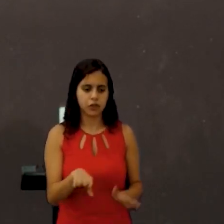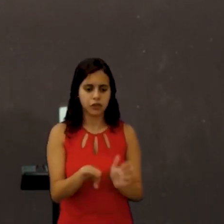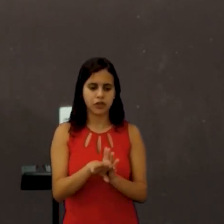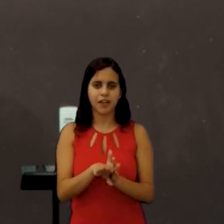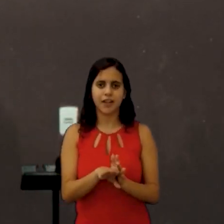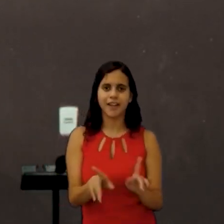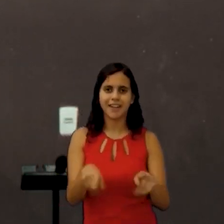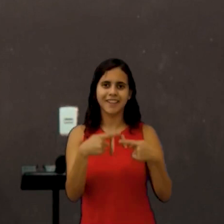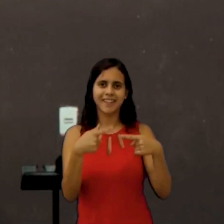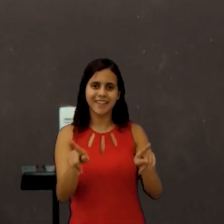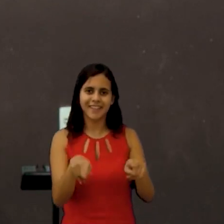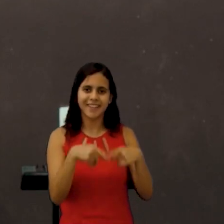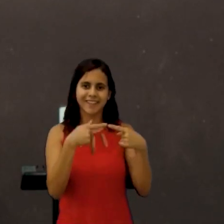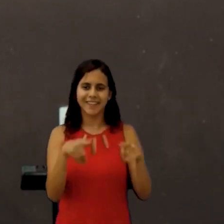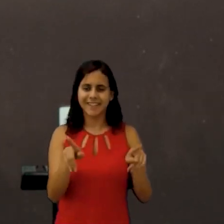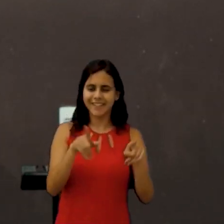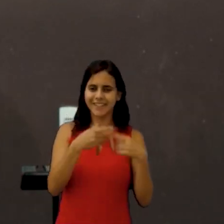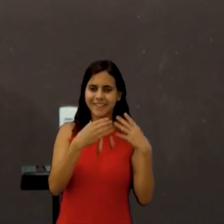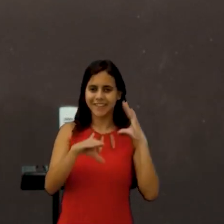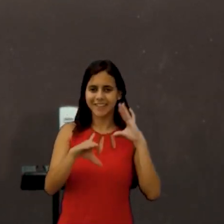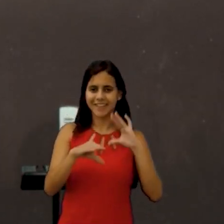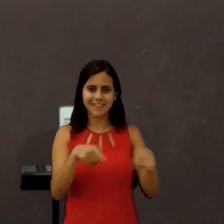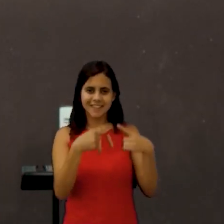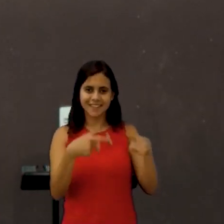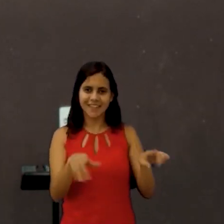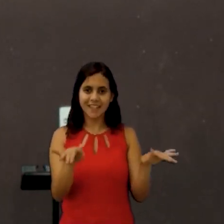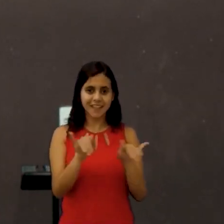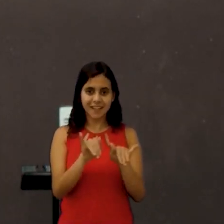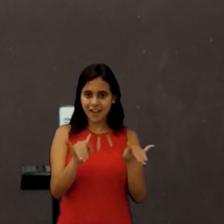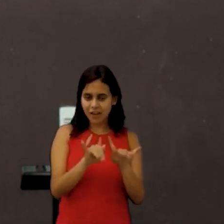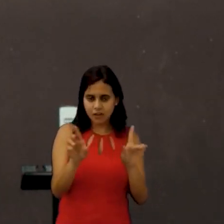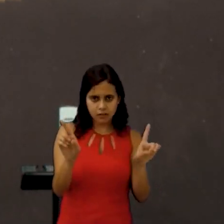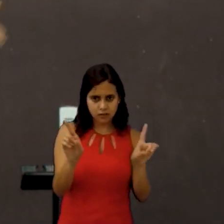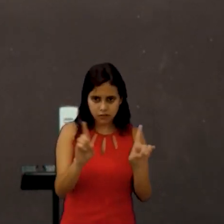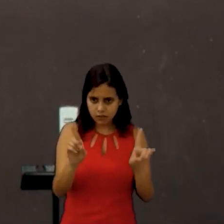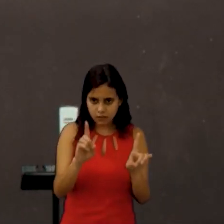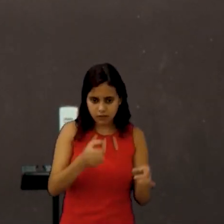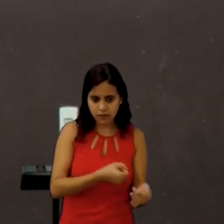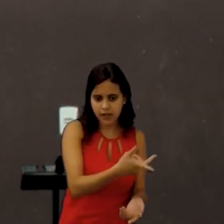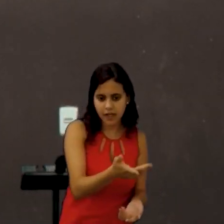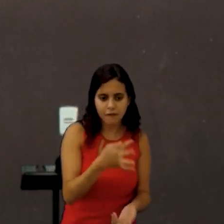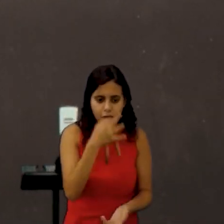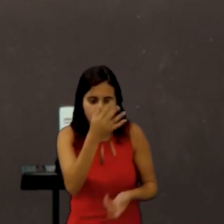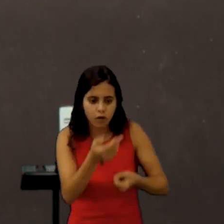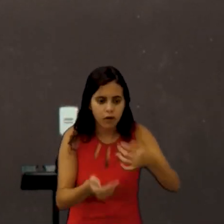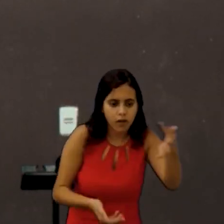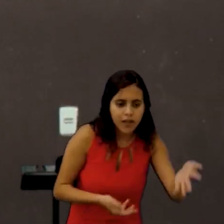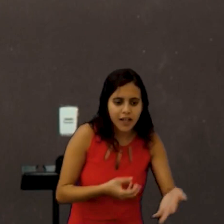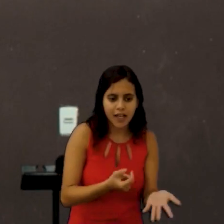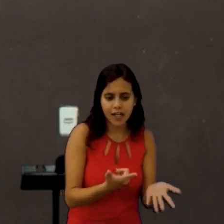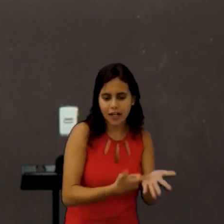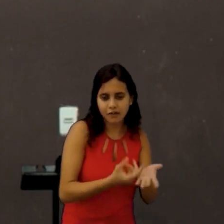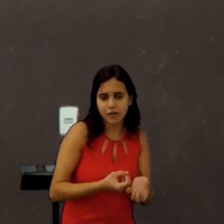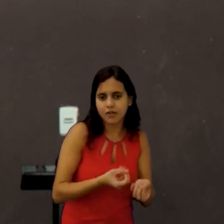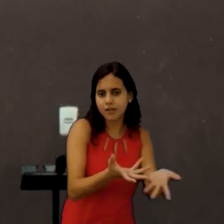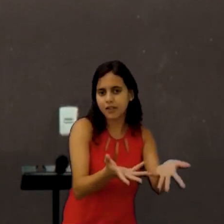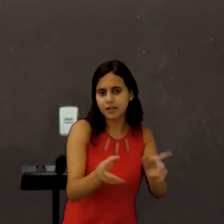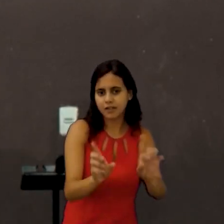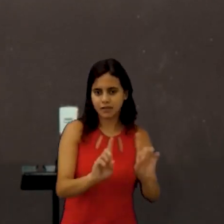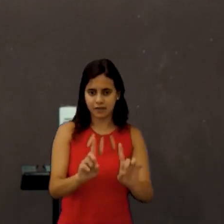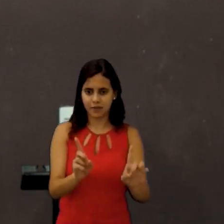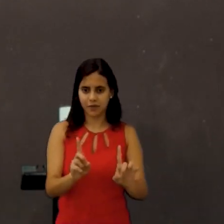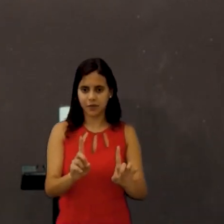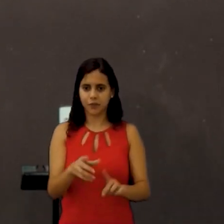cantando We Are The World, We Are The Children, e não vai chegar lá jogando flores e jogando livros. E aí está lá a polícia